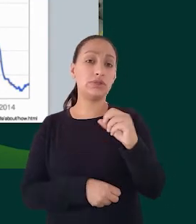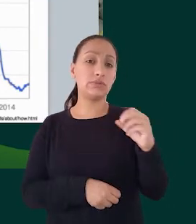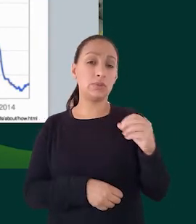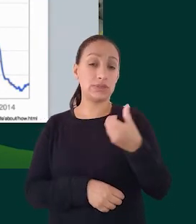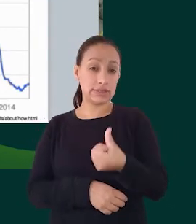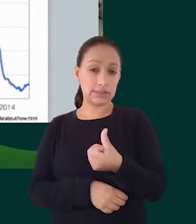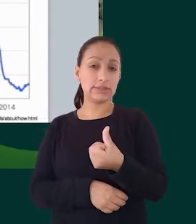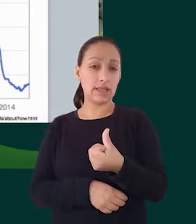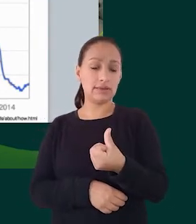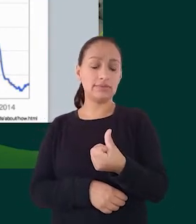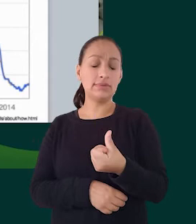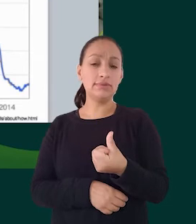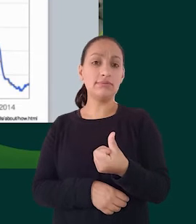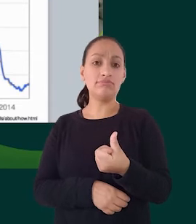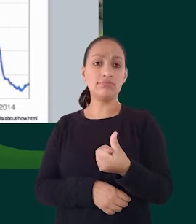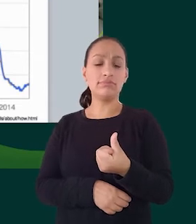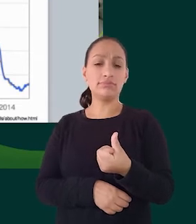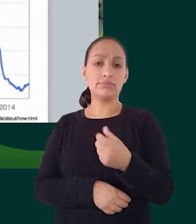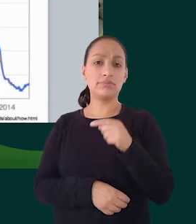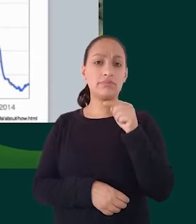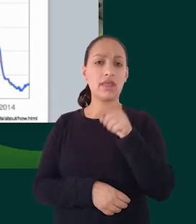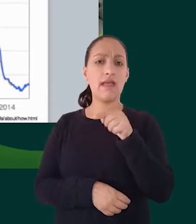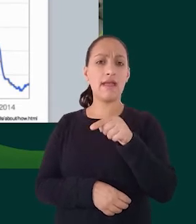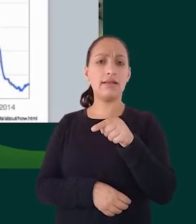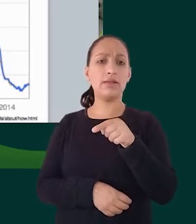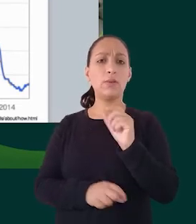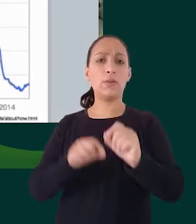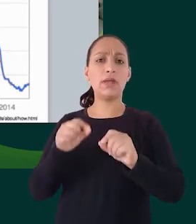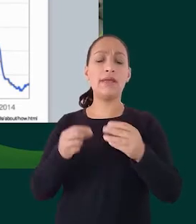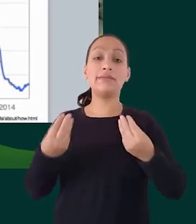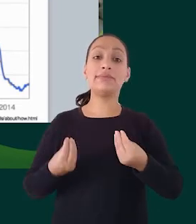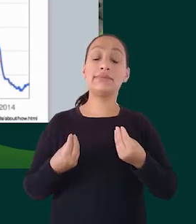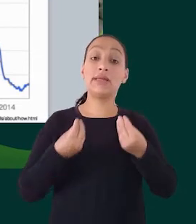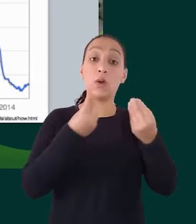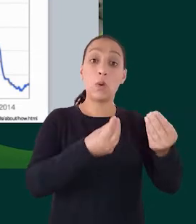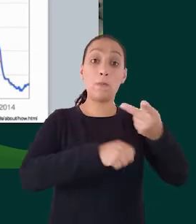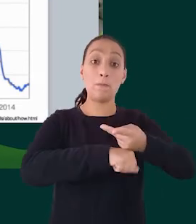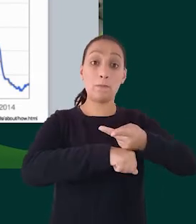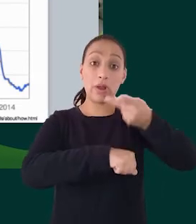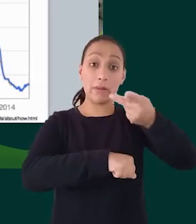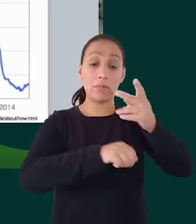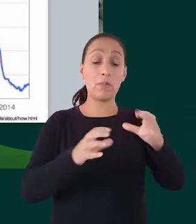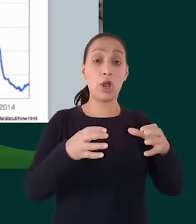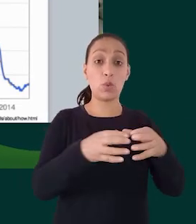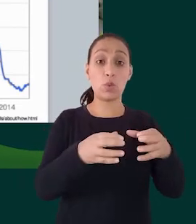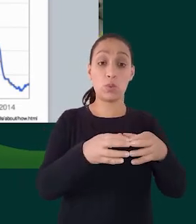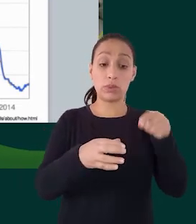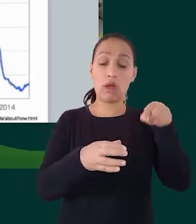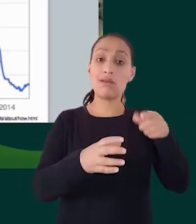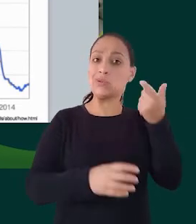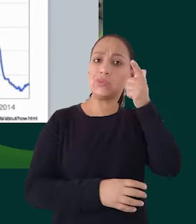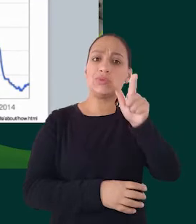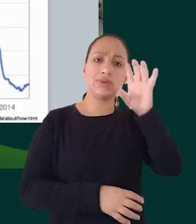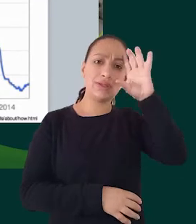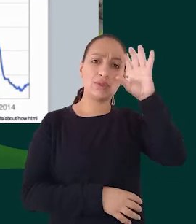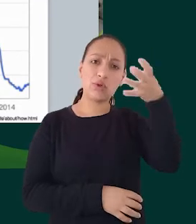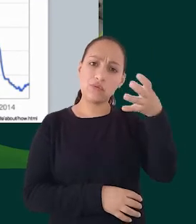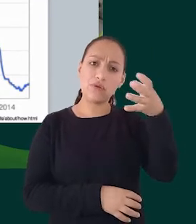em 2006 o Netflix ele deu uma premiação para grupos que conseguissem resolver